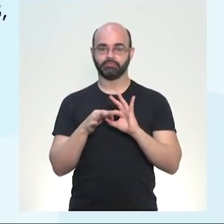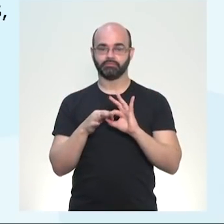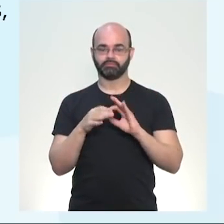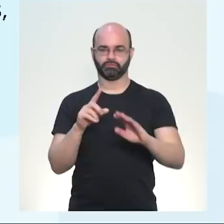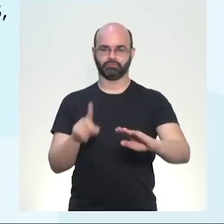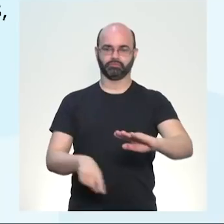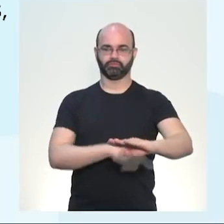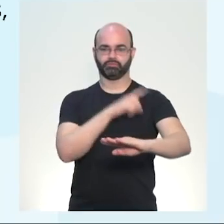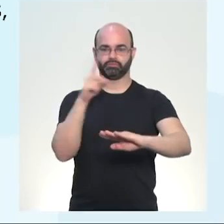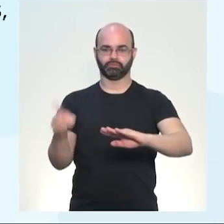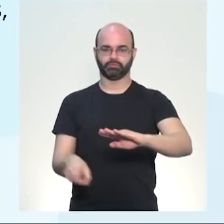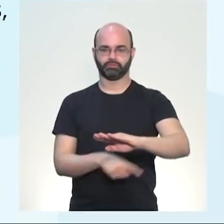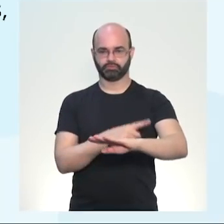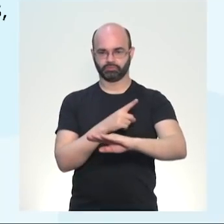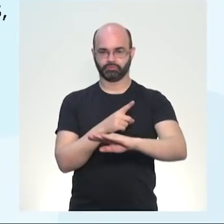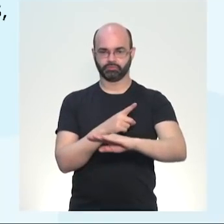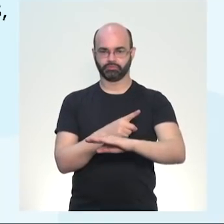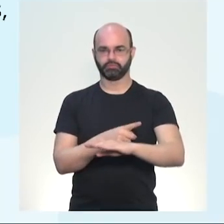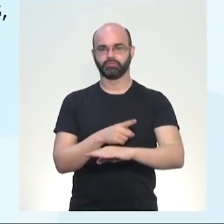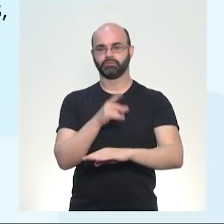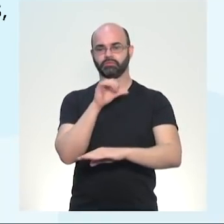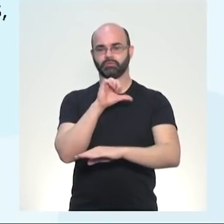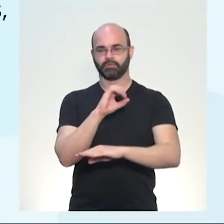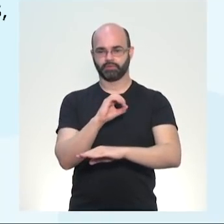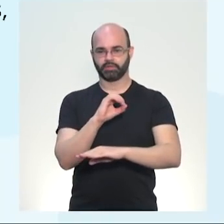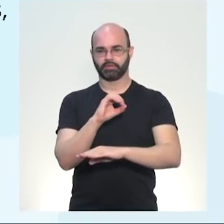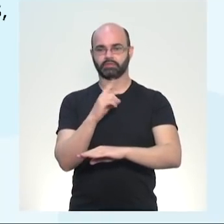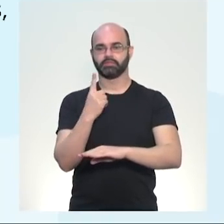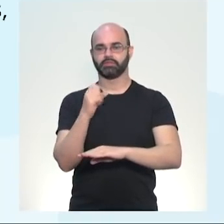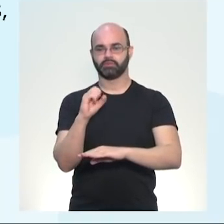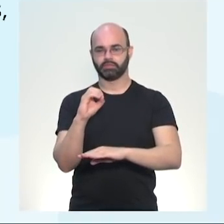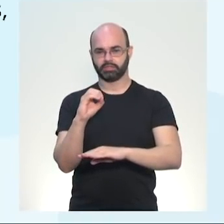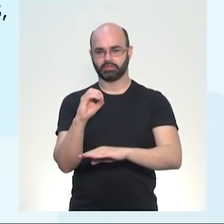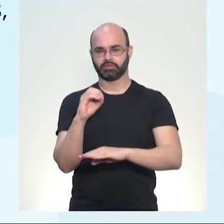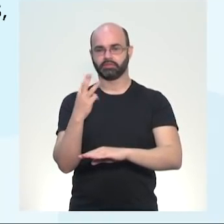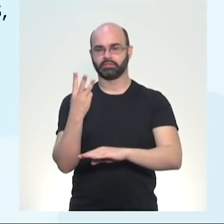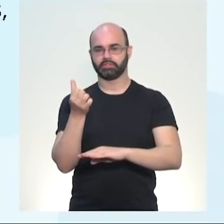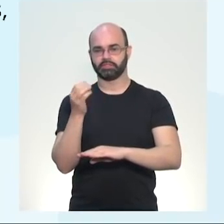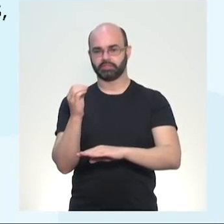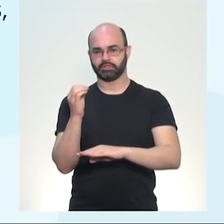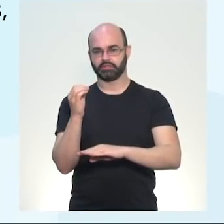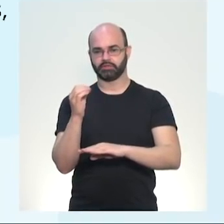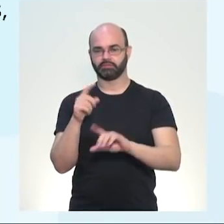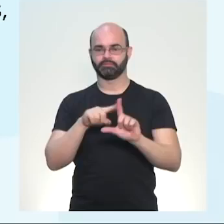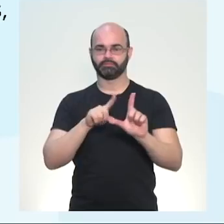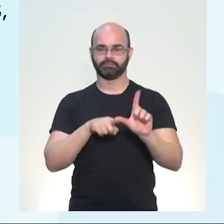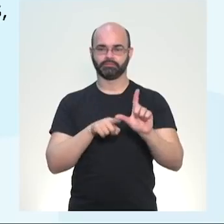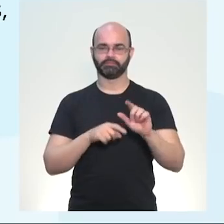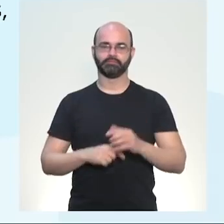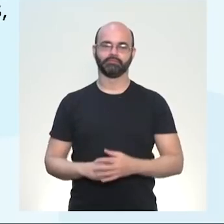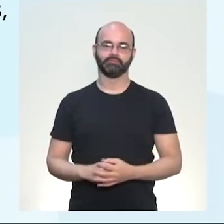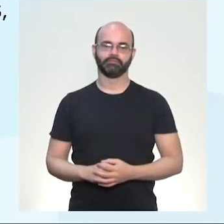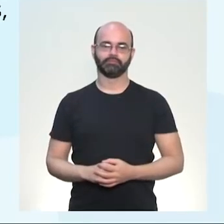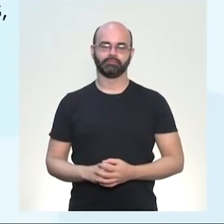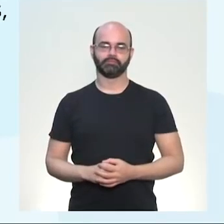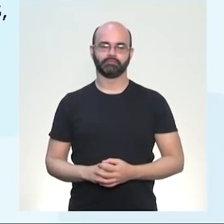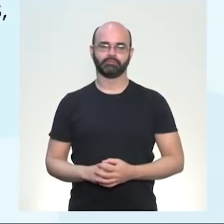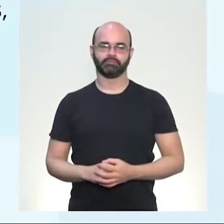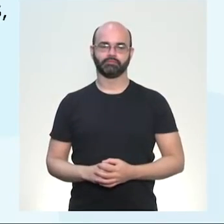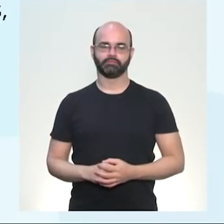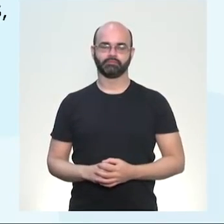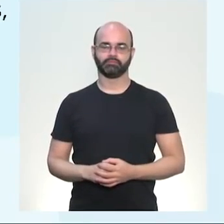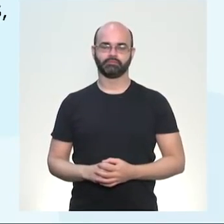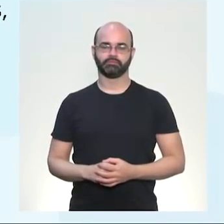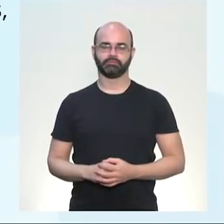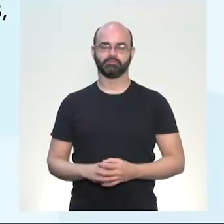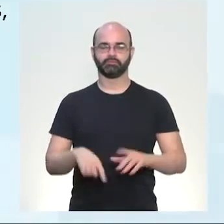volta, né? Ao giro, como nós comentamos, aos ângulos de 90, 180 e 360. Observando esses ângulos, né, Tony, nós